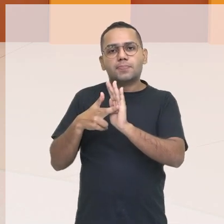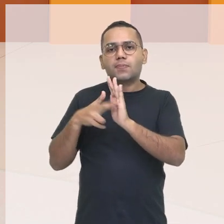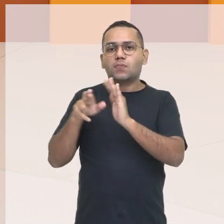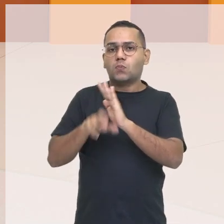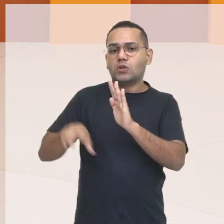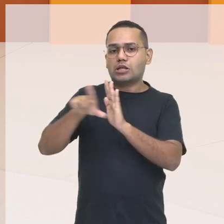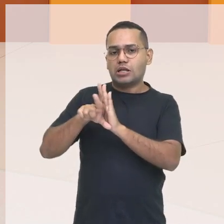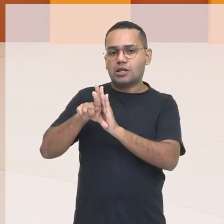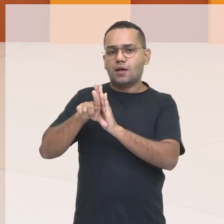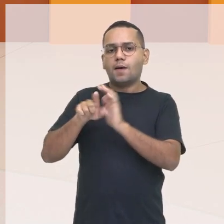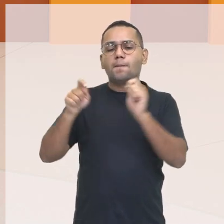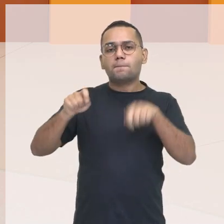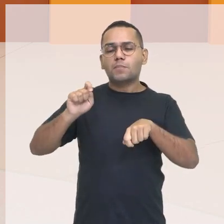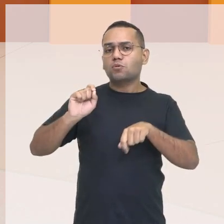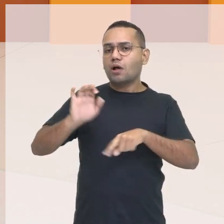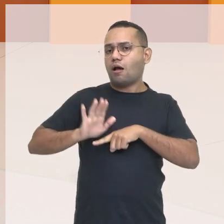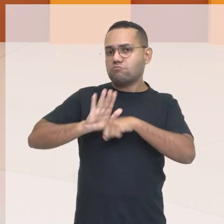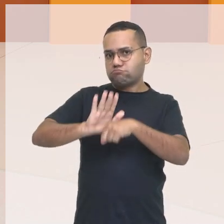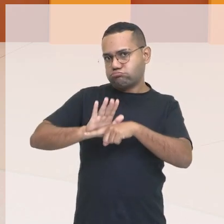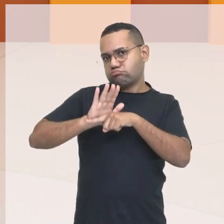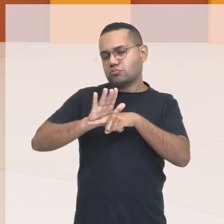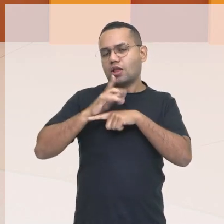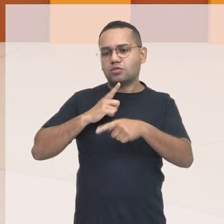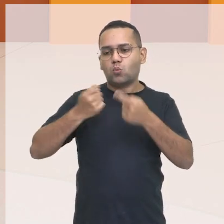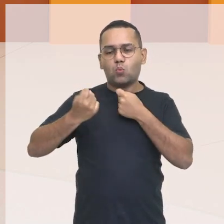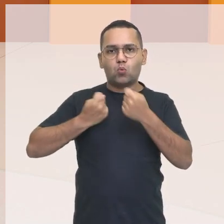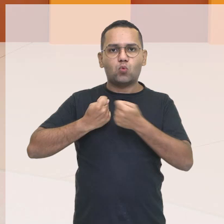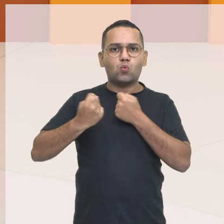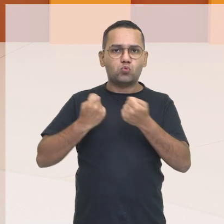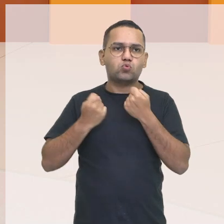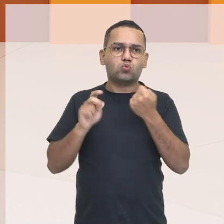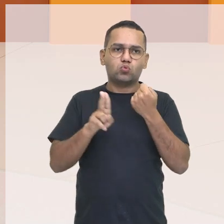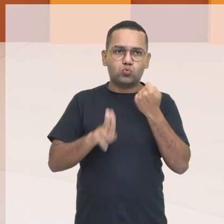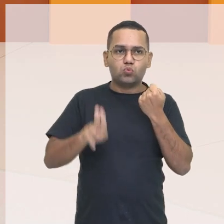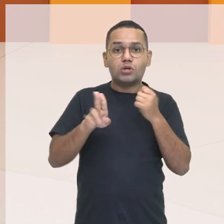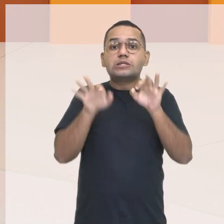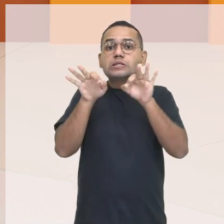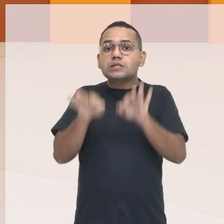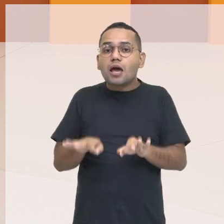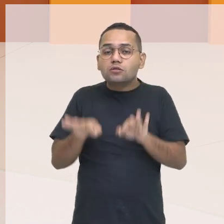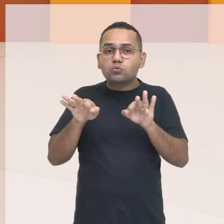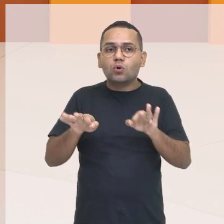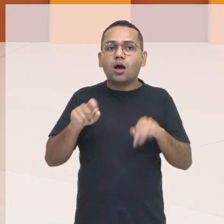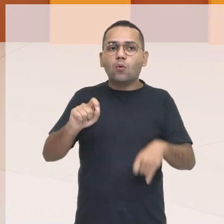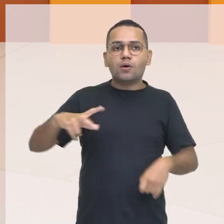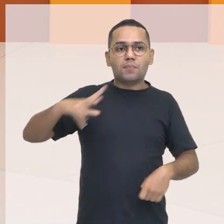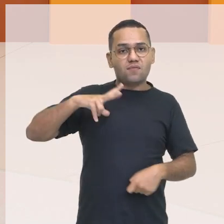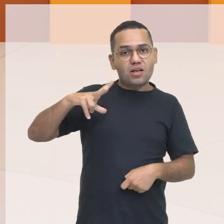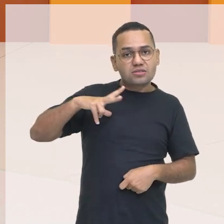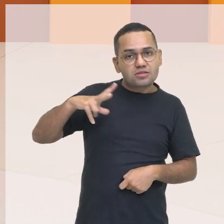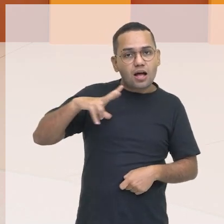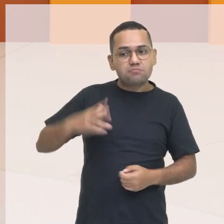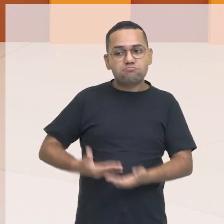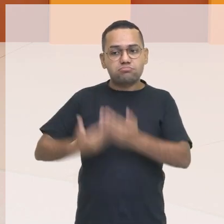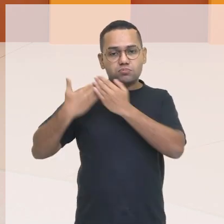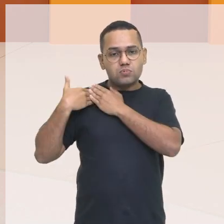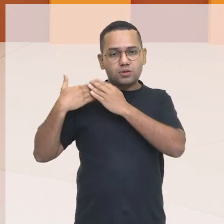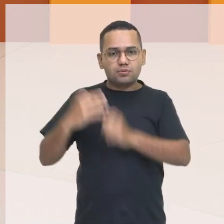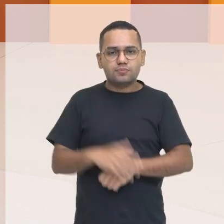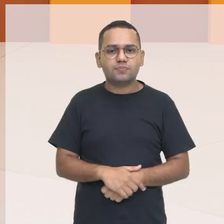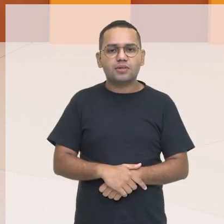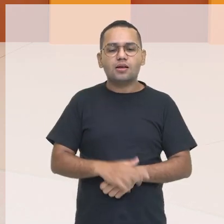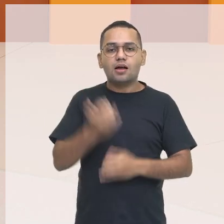normas que possam, então, ajudar a ter o controle, né, daquele uso, a privacidade, a responsabilidade,